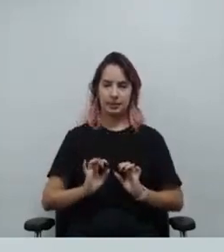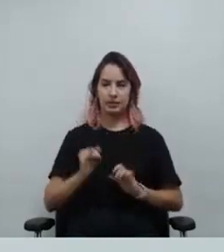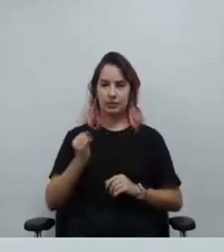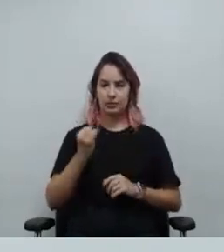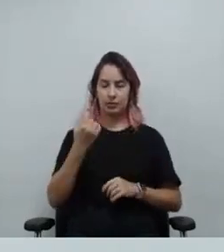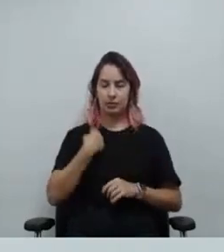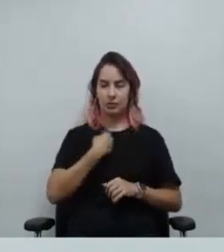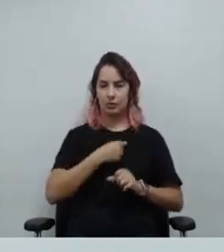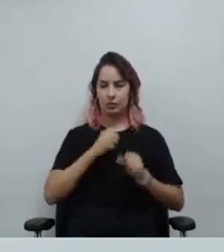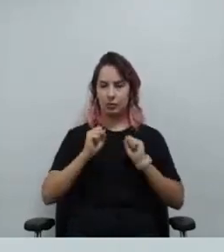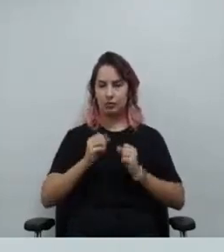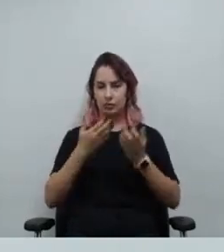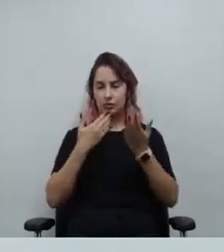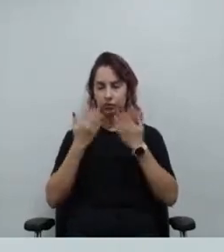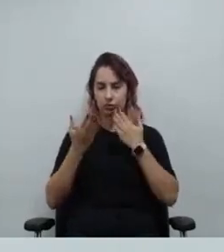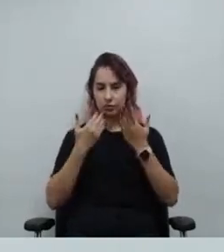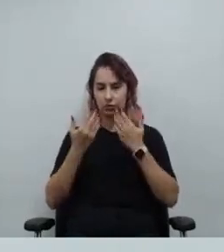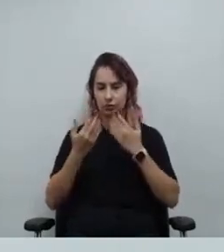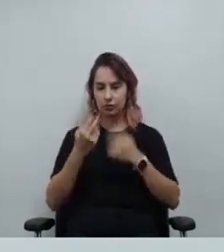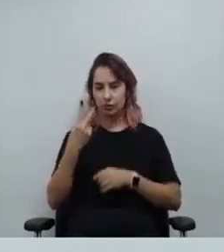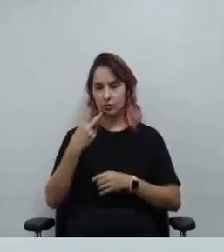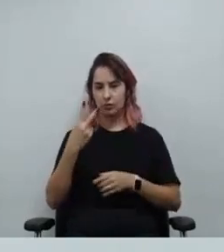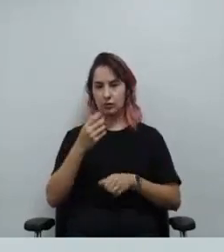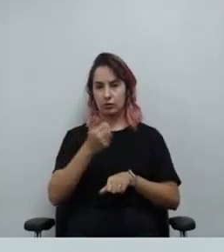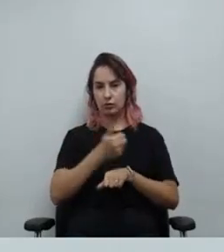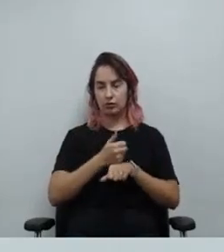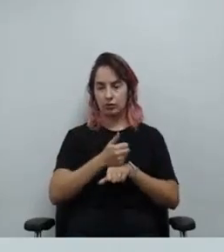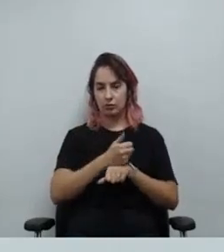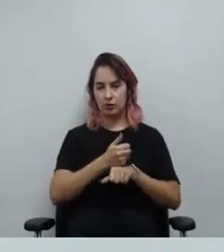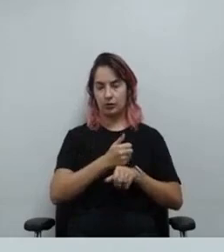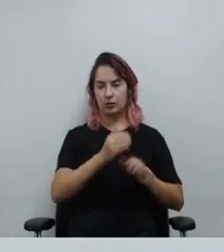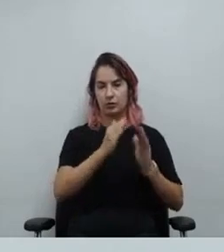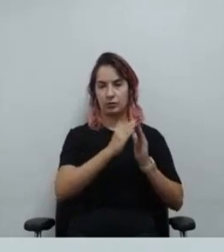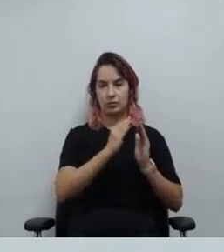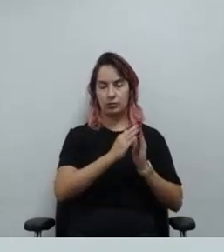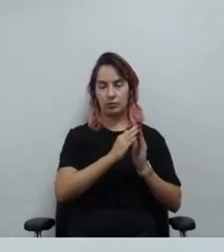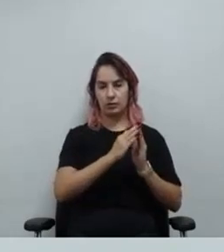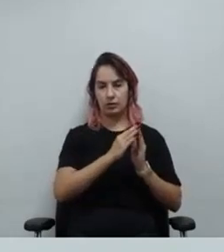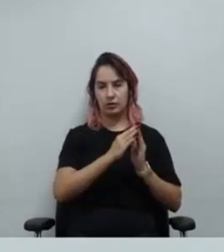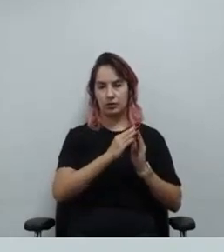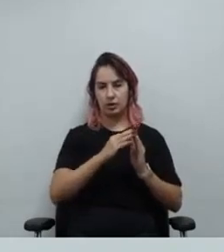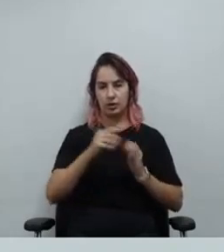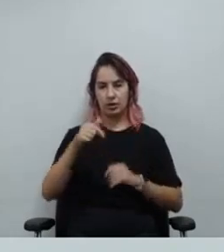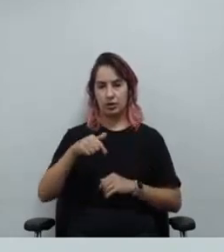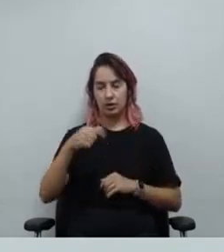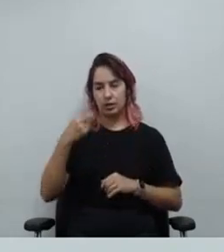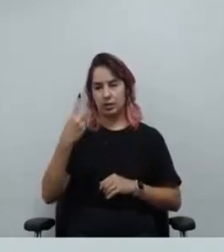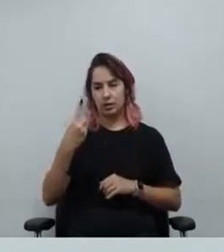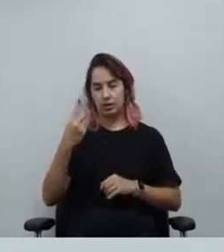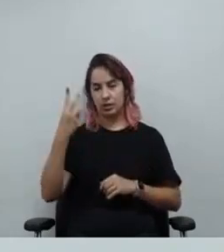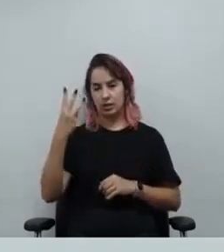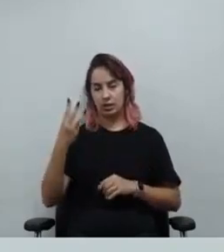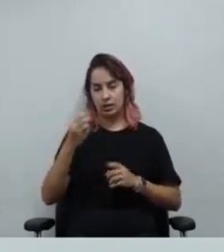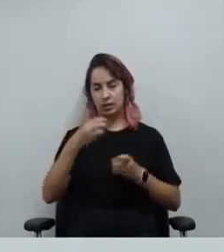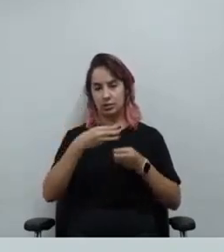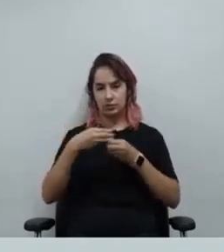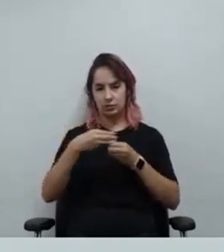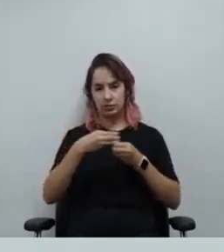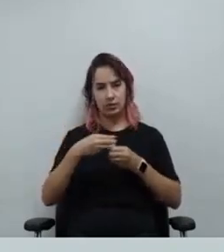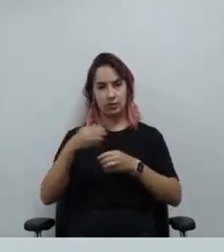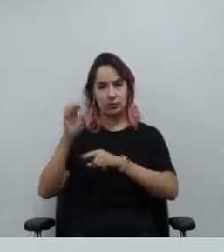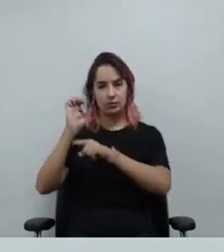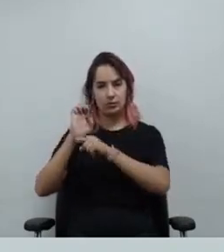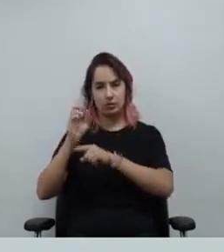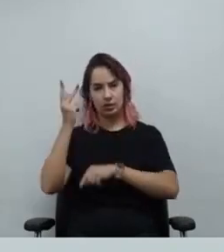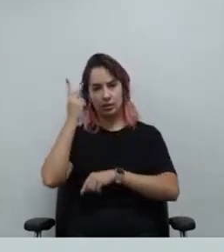gente discutir aqueles 2 cargos regionais de moradia que atuam aqui em 15 municípios do estado de São Paulo. Então, fizemos